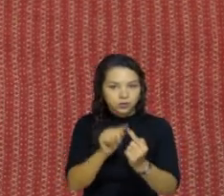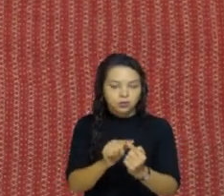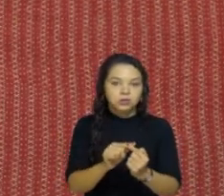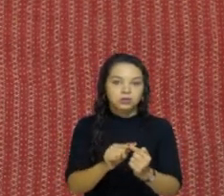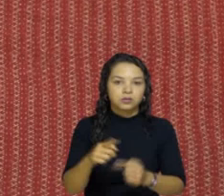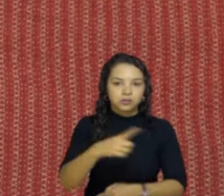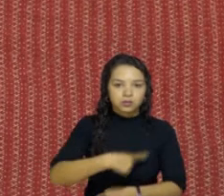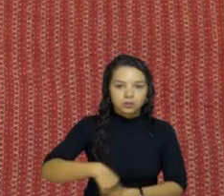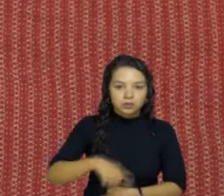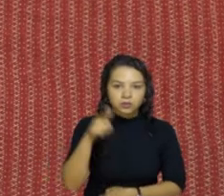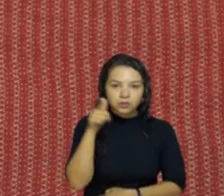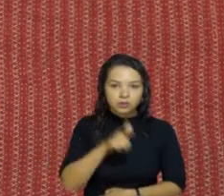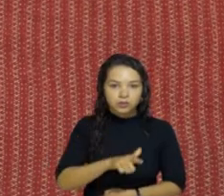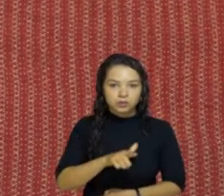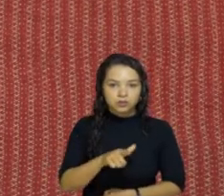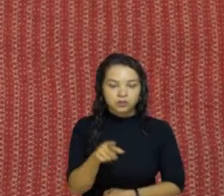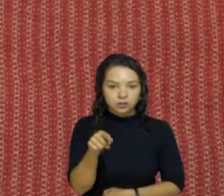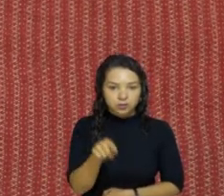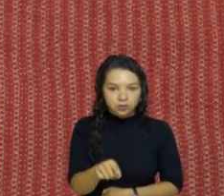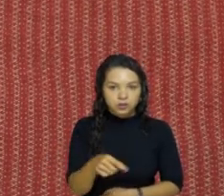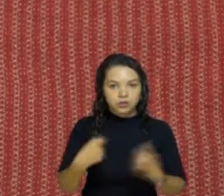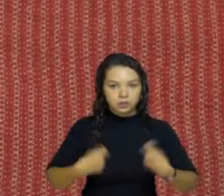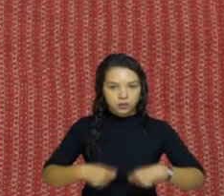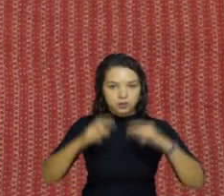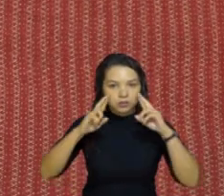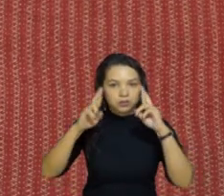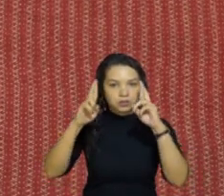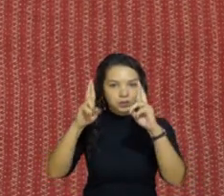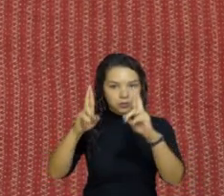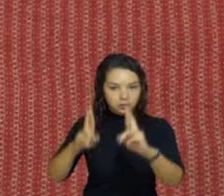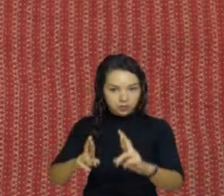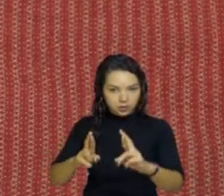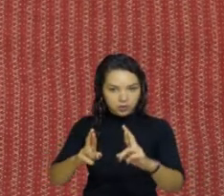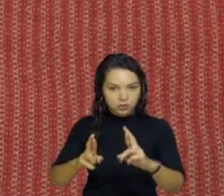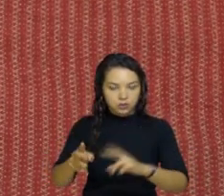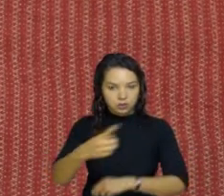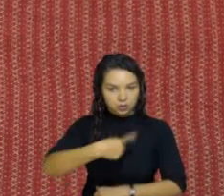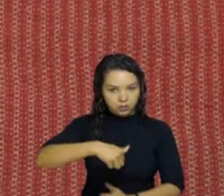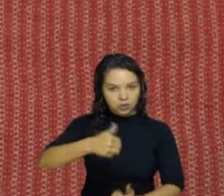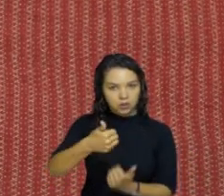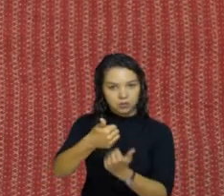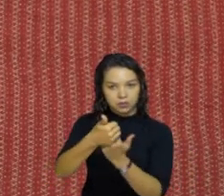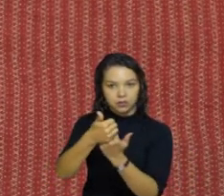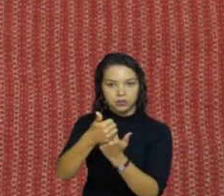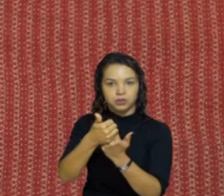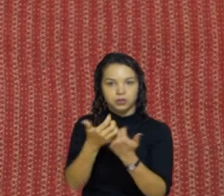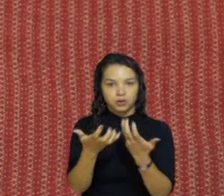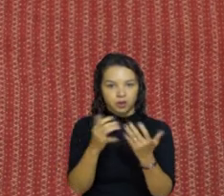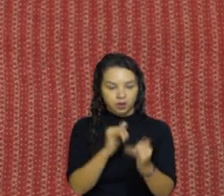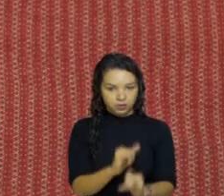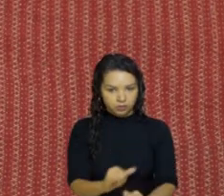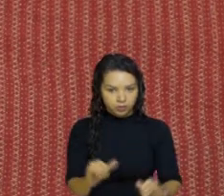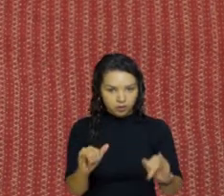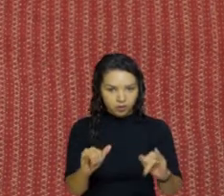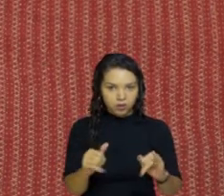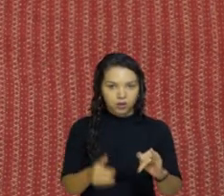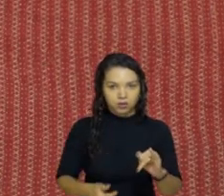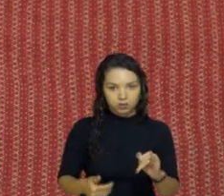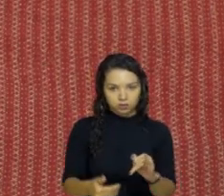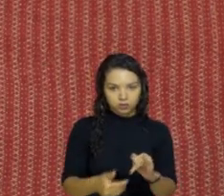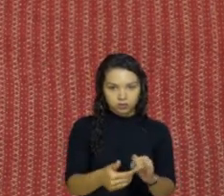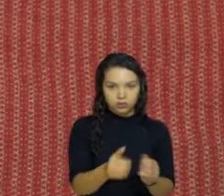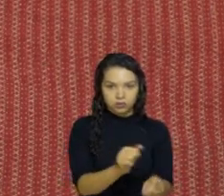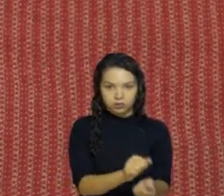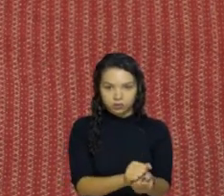pretende chegar merece o nosso respeito e o nosso apoio. Quero lhe dizer de que conte sempre com